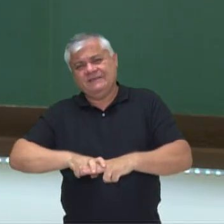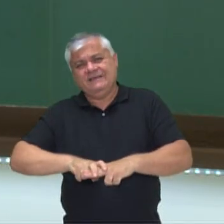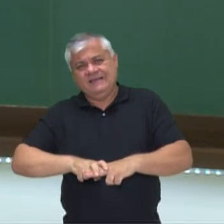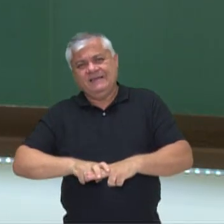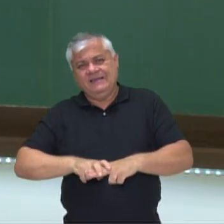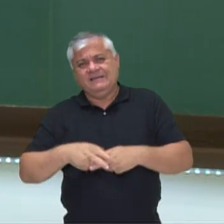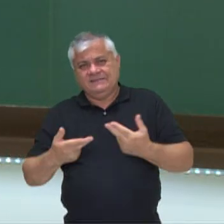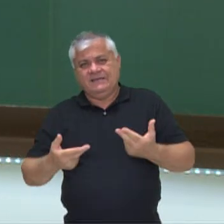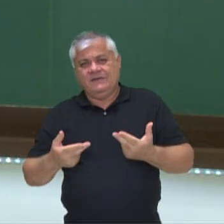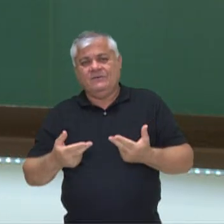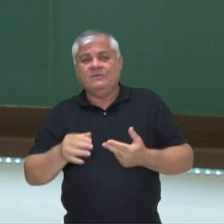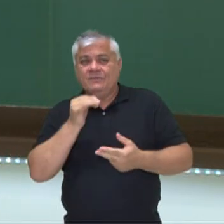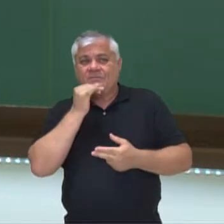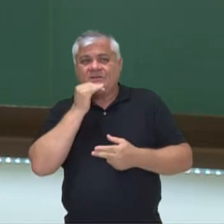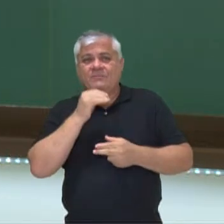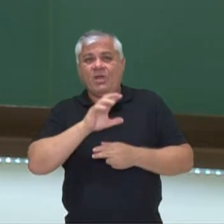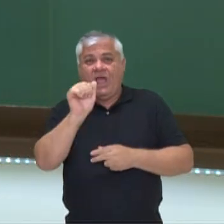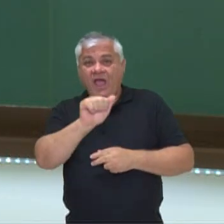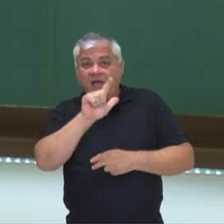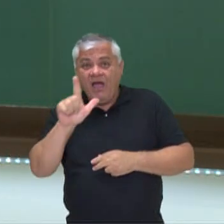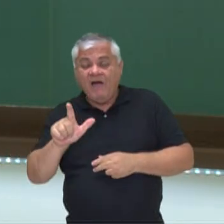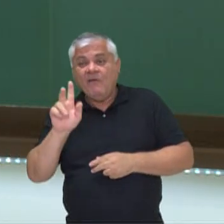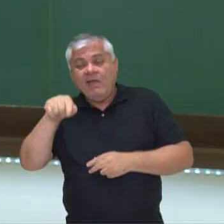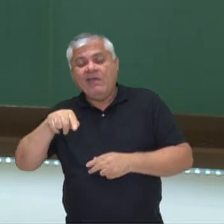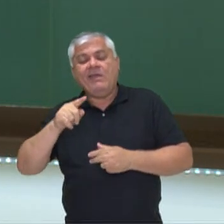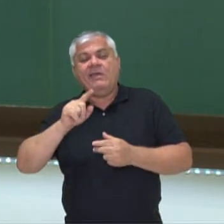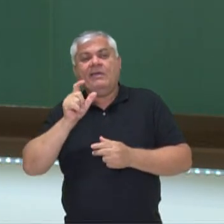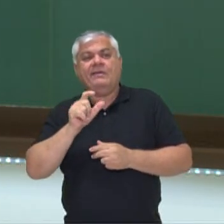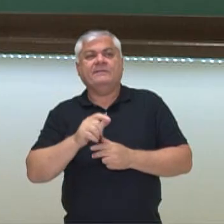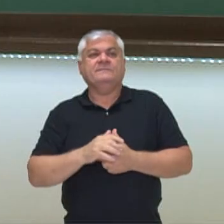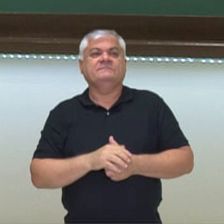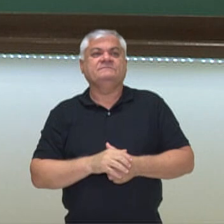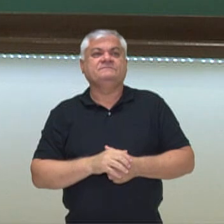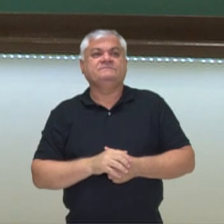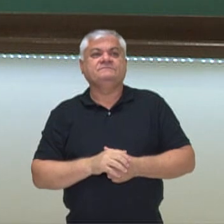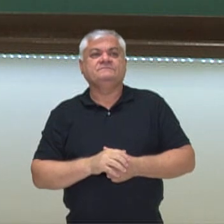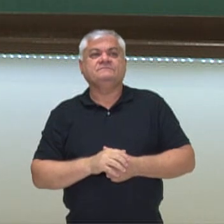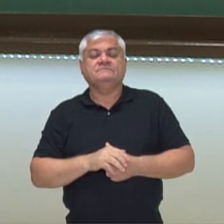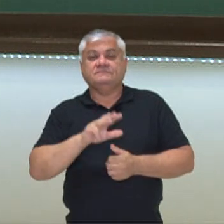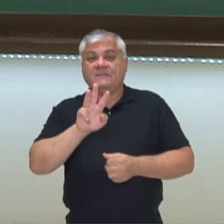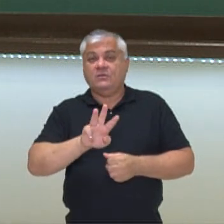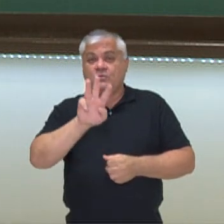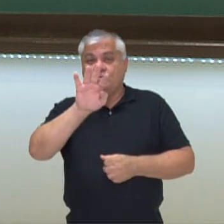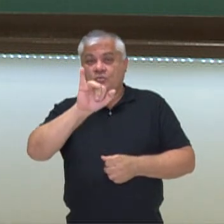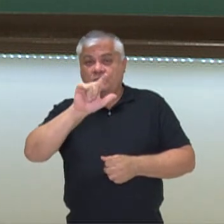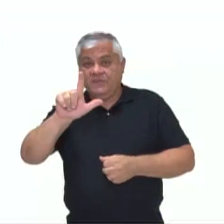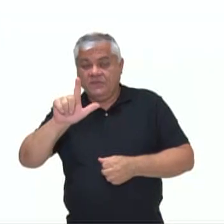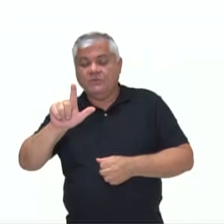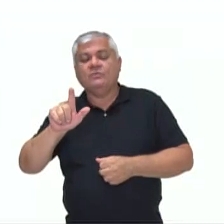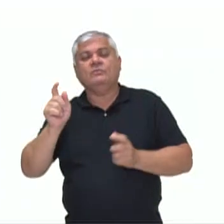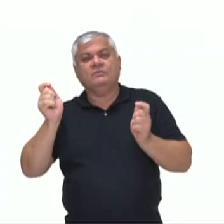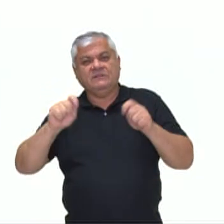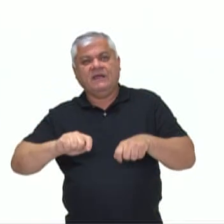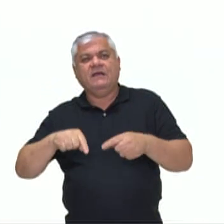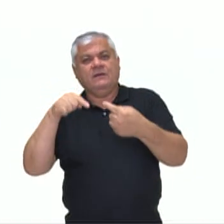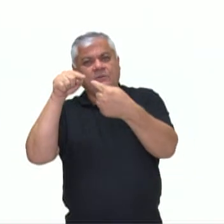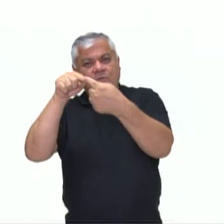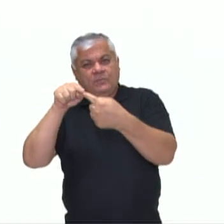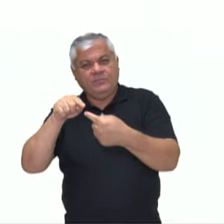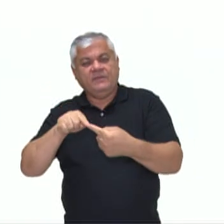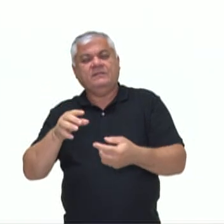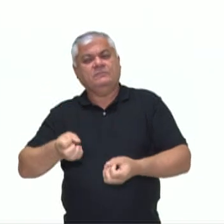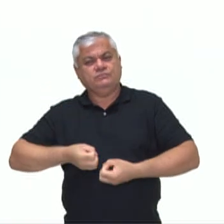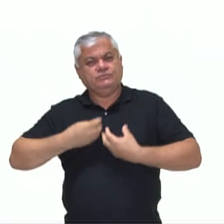fica I'll. A gente muda também a nossa forma de falar. O will também serve para expressar um